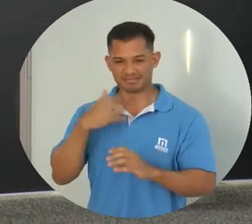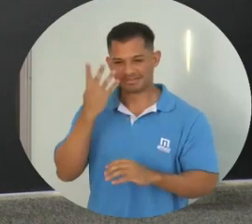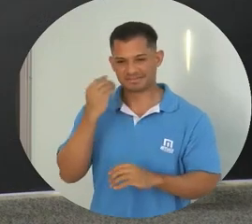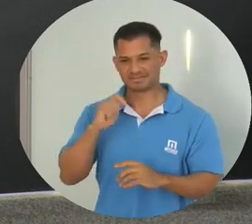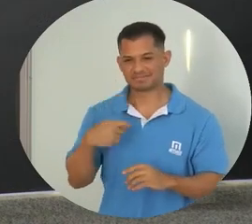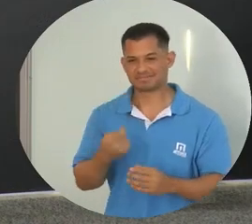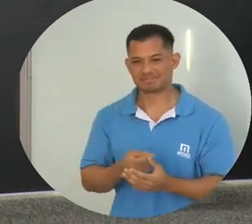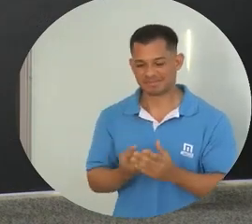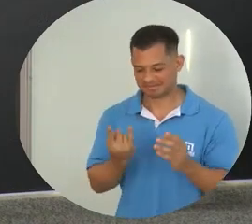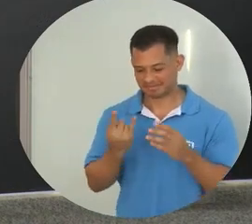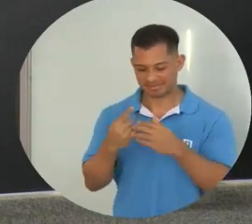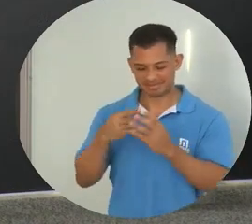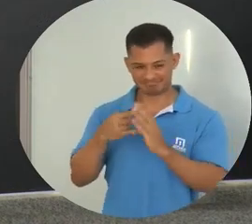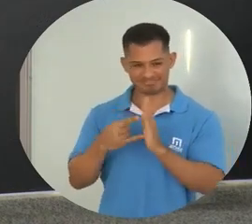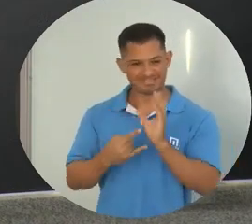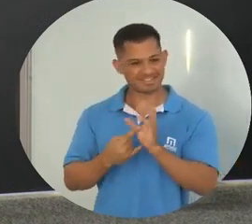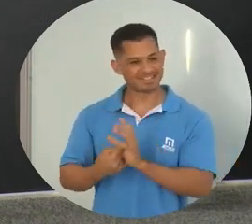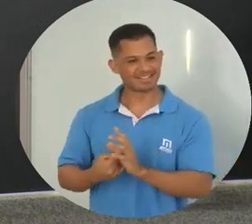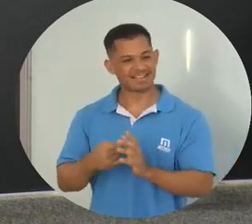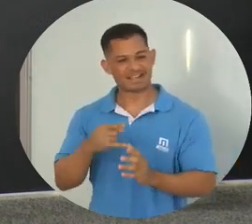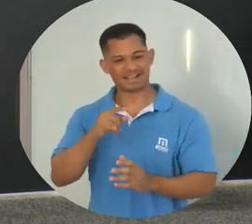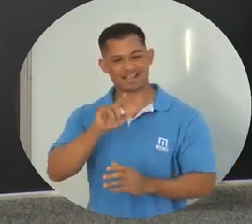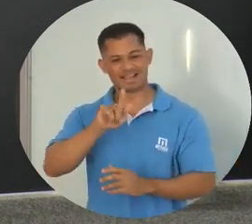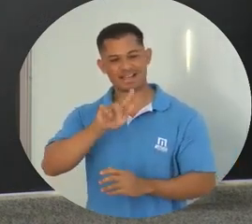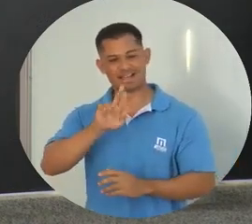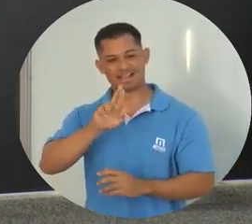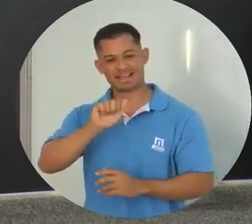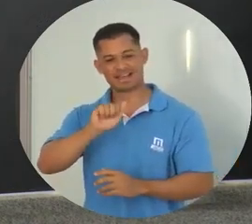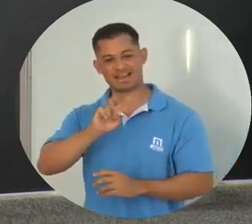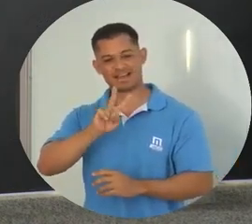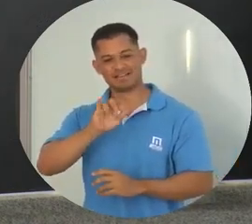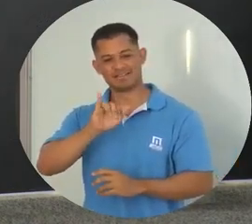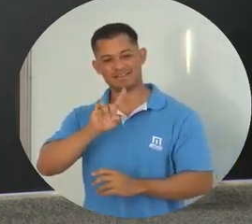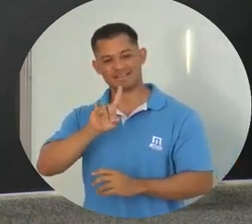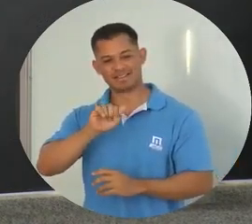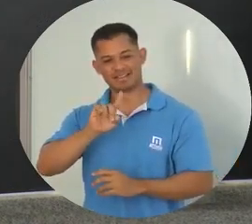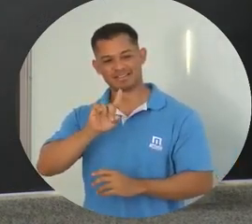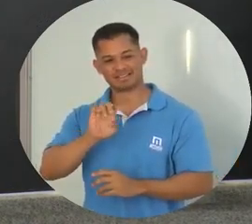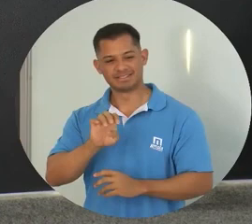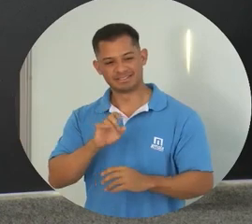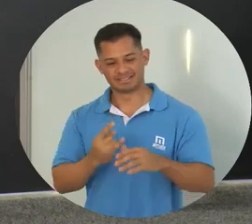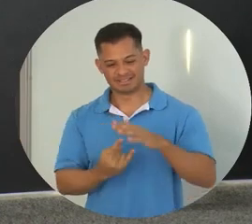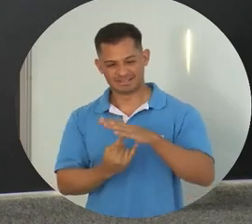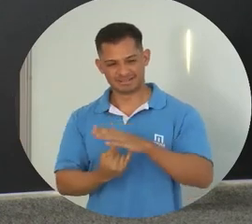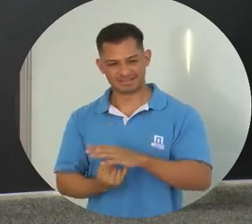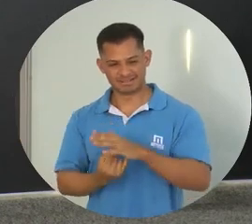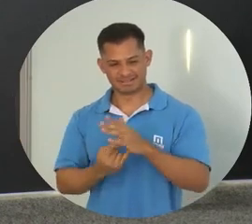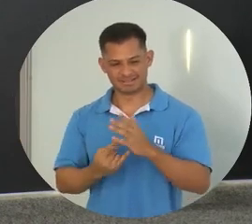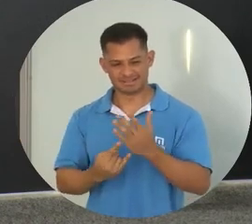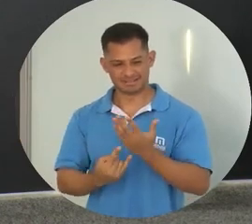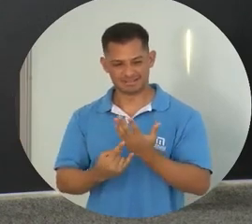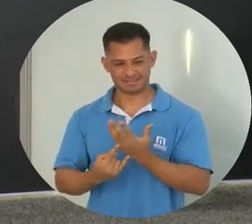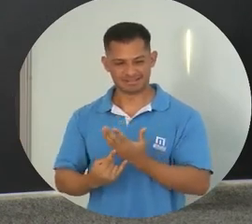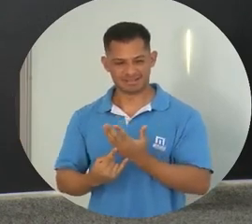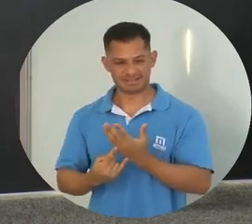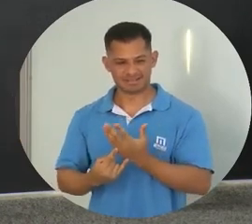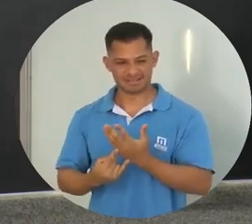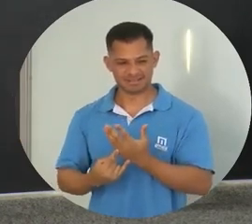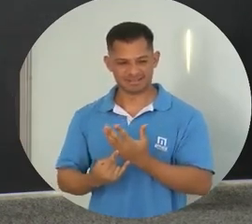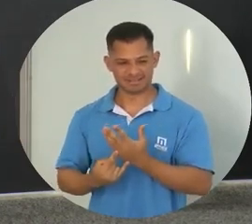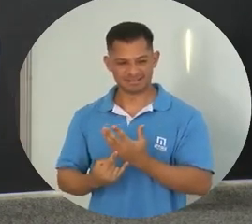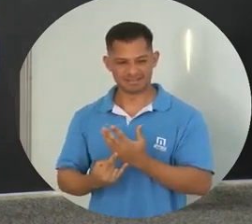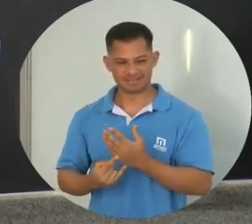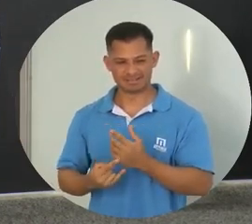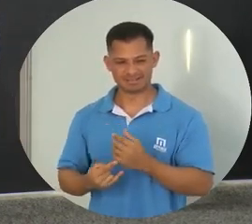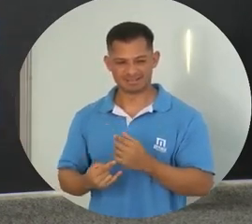geologia, caso você tenha ensaios, é um determinado fator de segurança. Se você tem uma imprecisão em função desse conhecimento